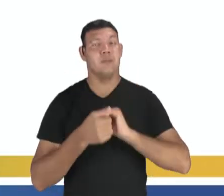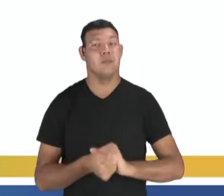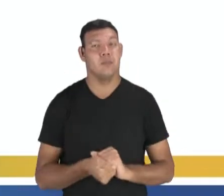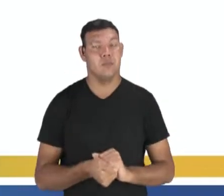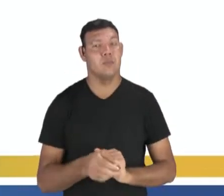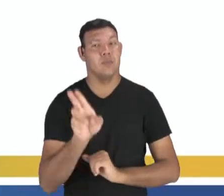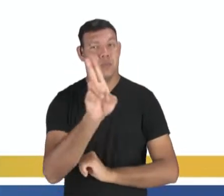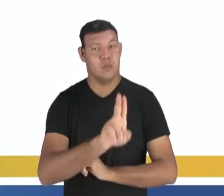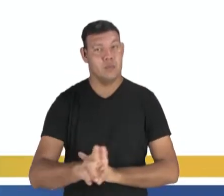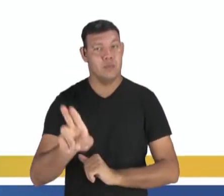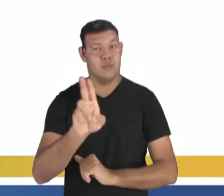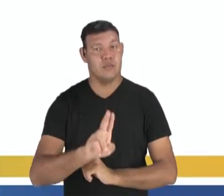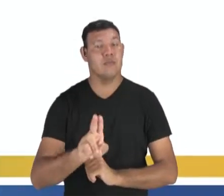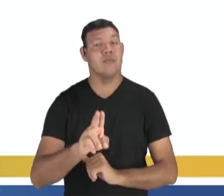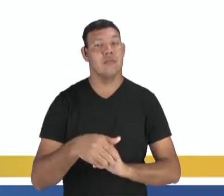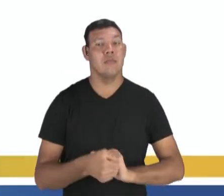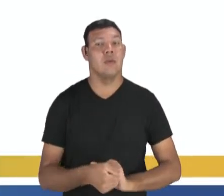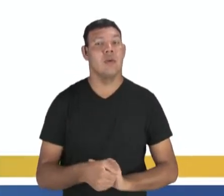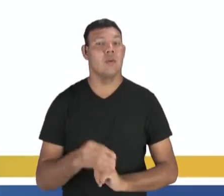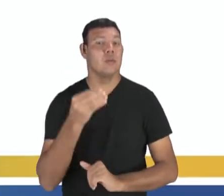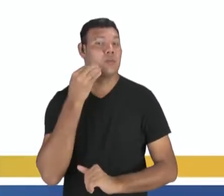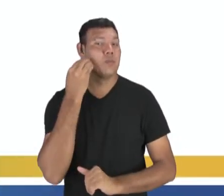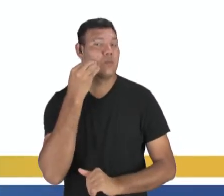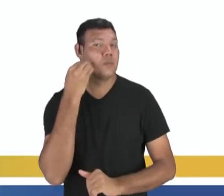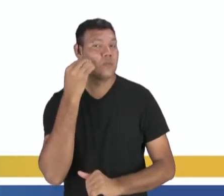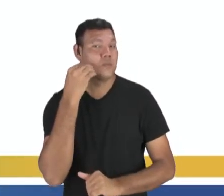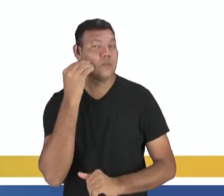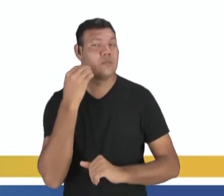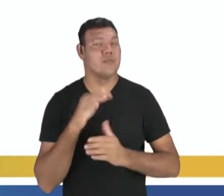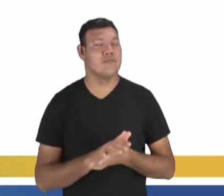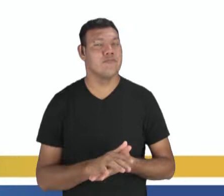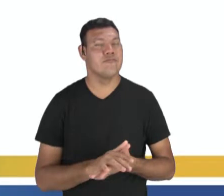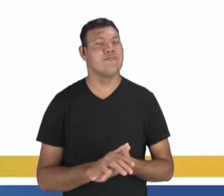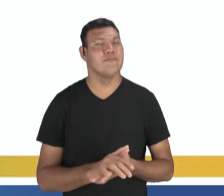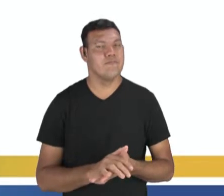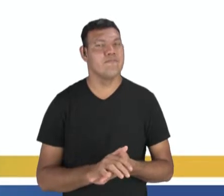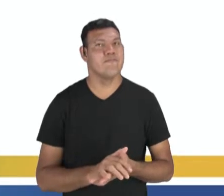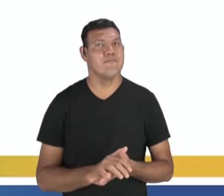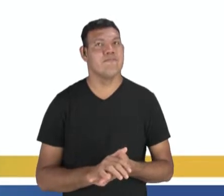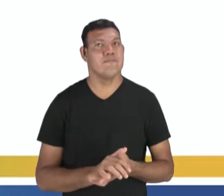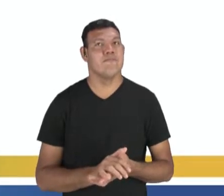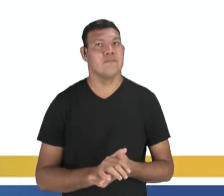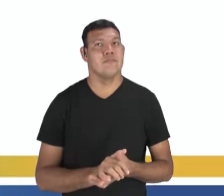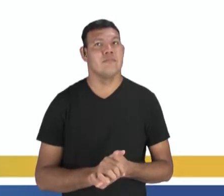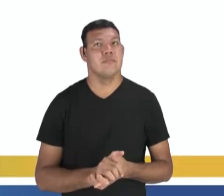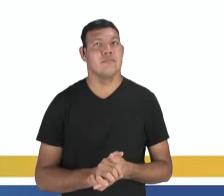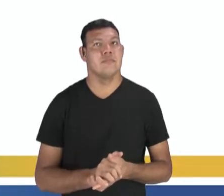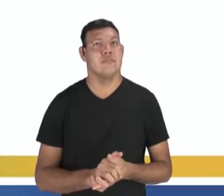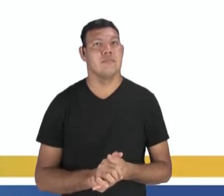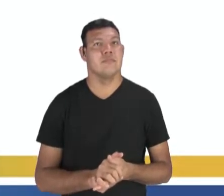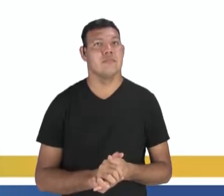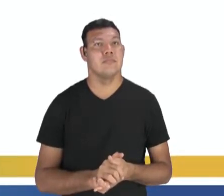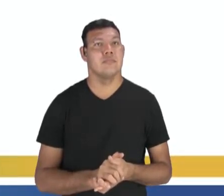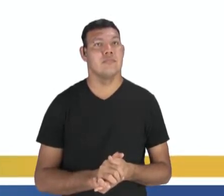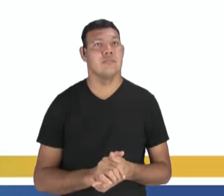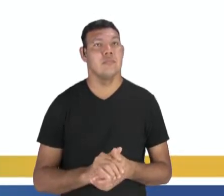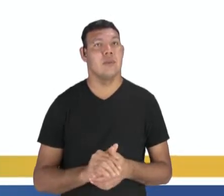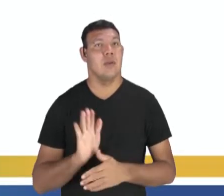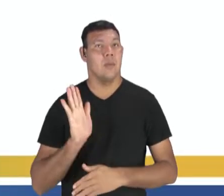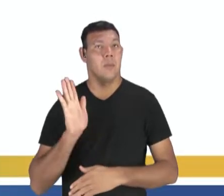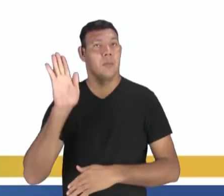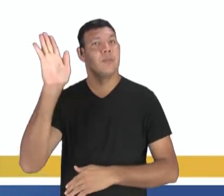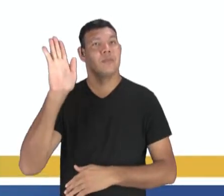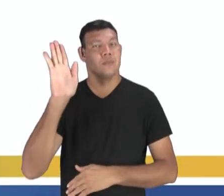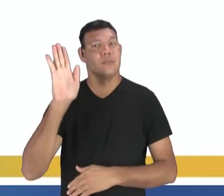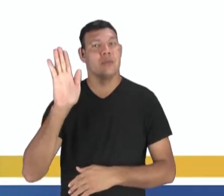empresa aplica um teste para analisar a aptidão de um candidato a determinado